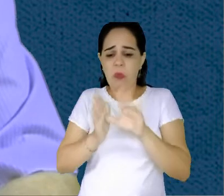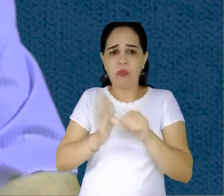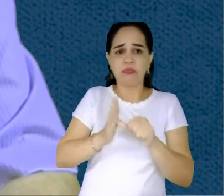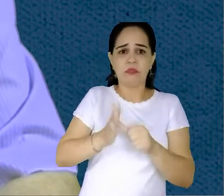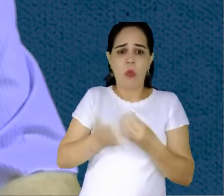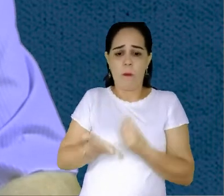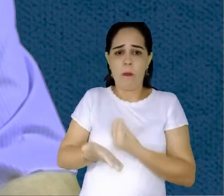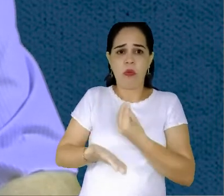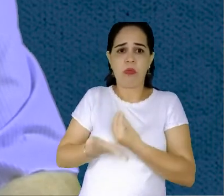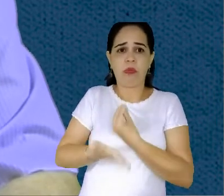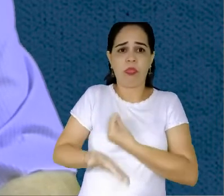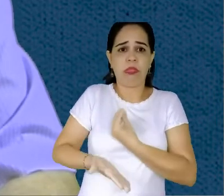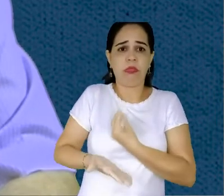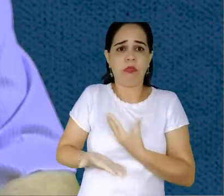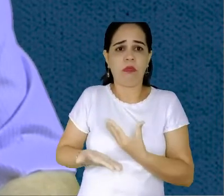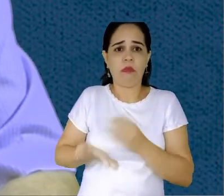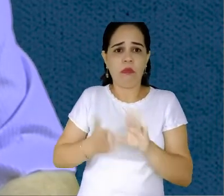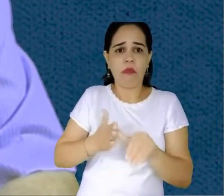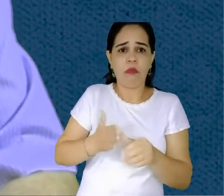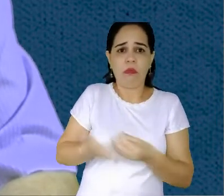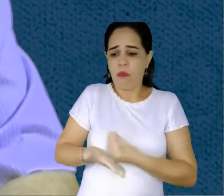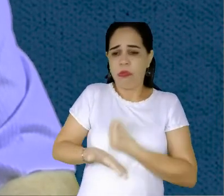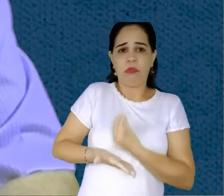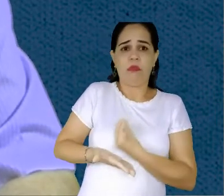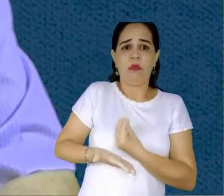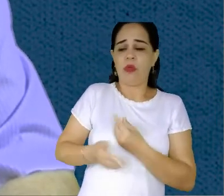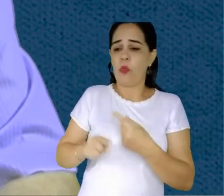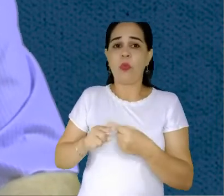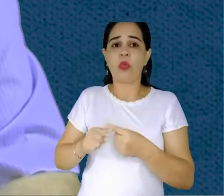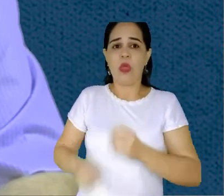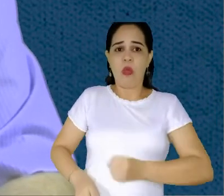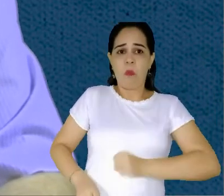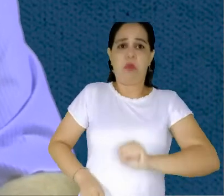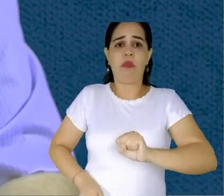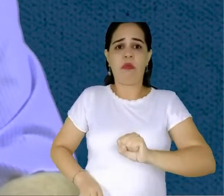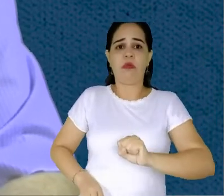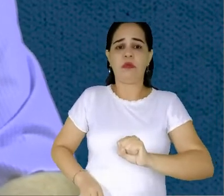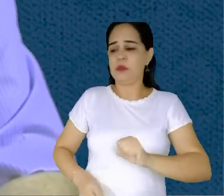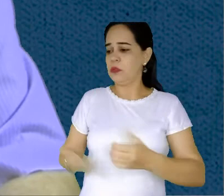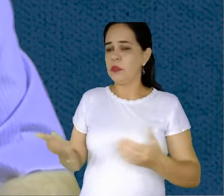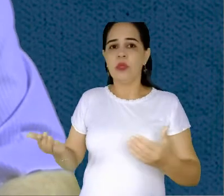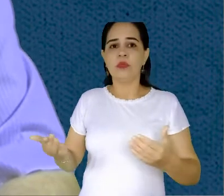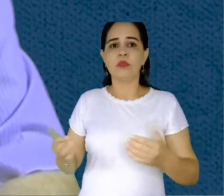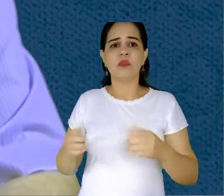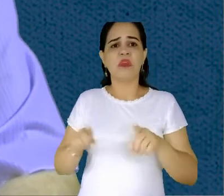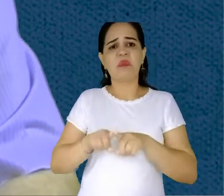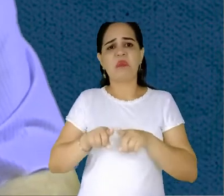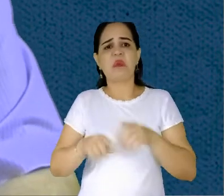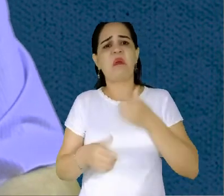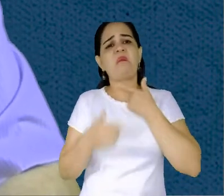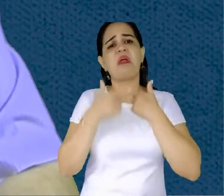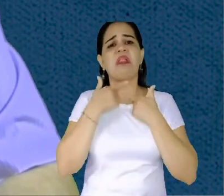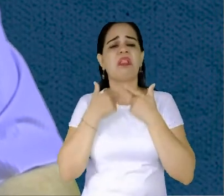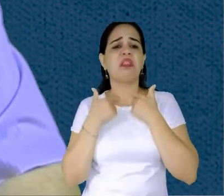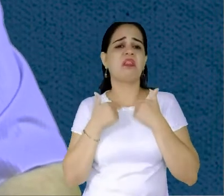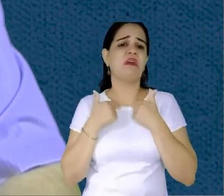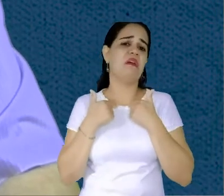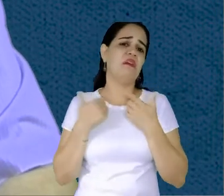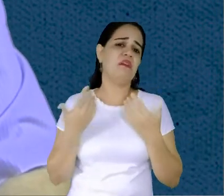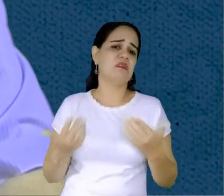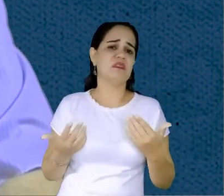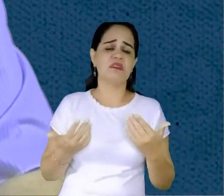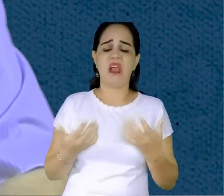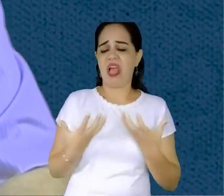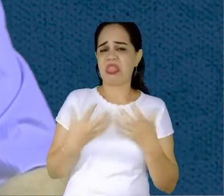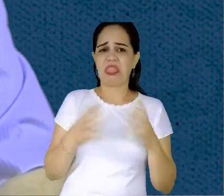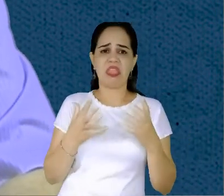Teria direito à vida, mas você roubou. Por quê? Muitas vezes por comodismo. Porque você não quer um filho agora